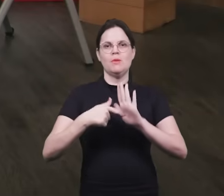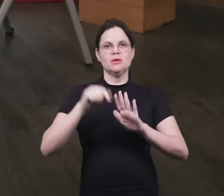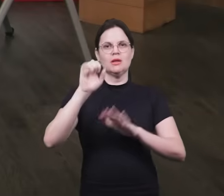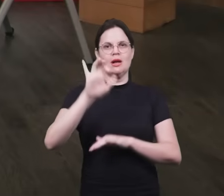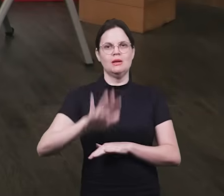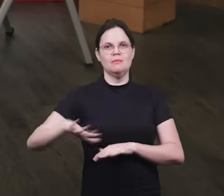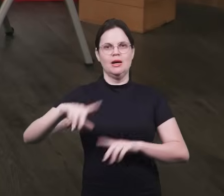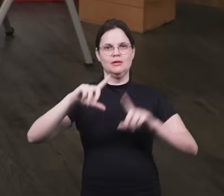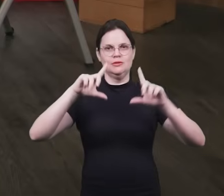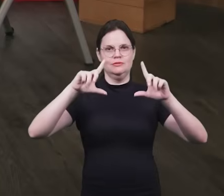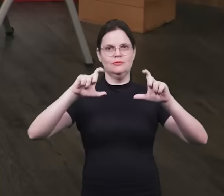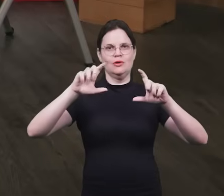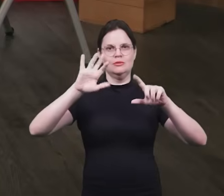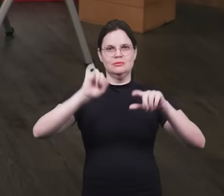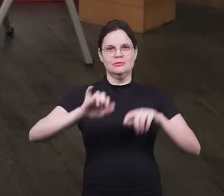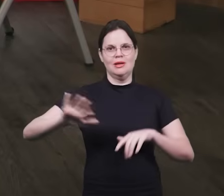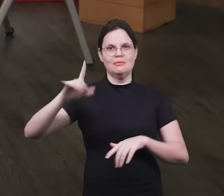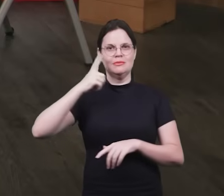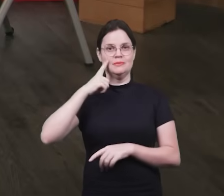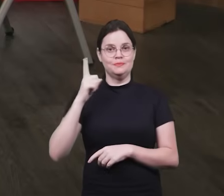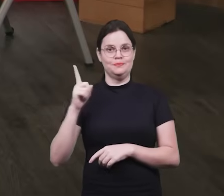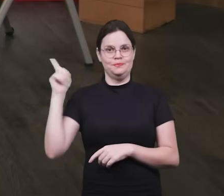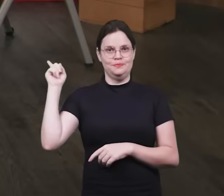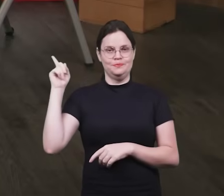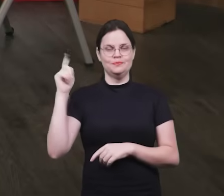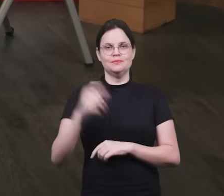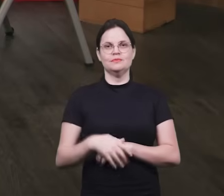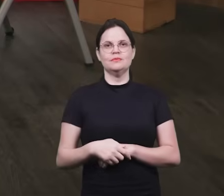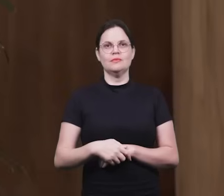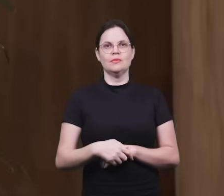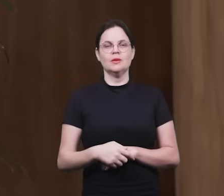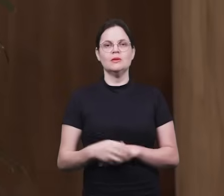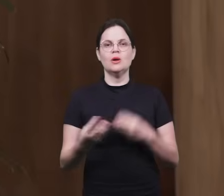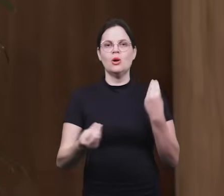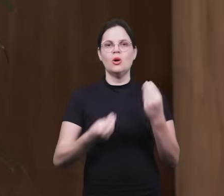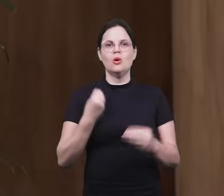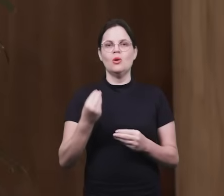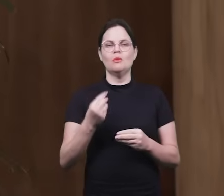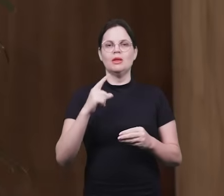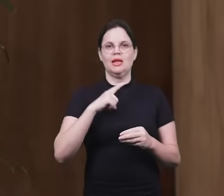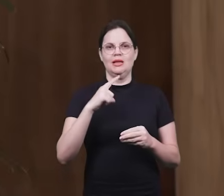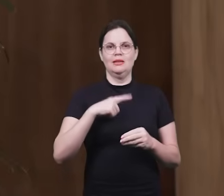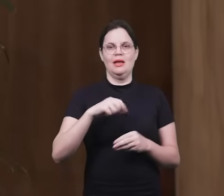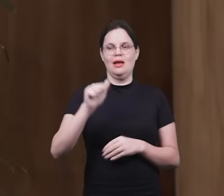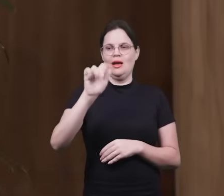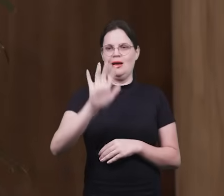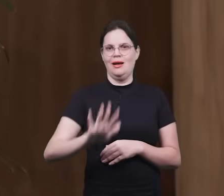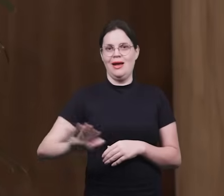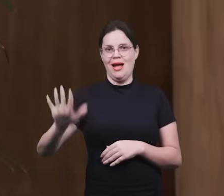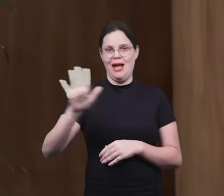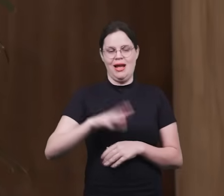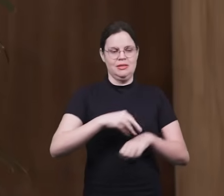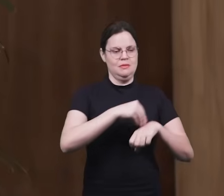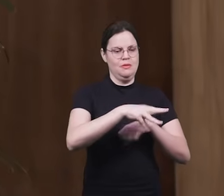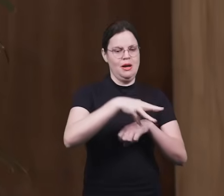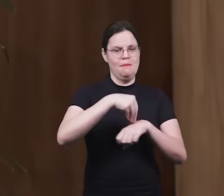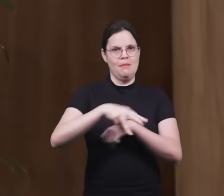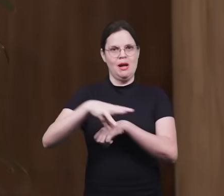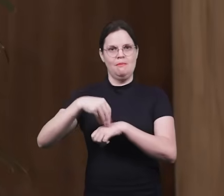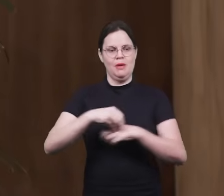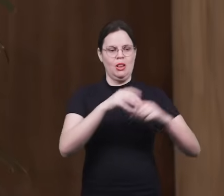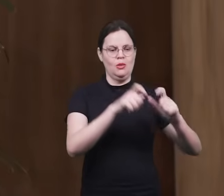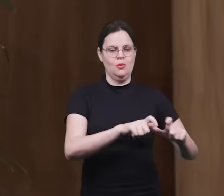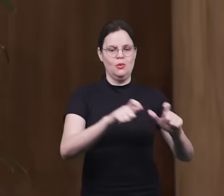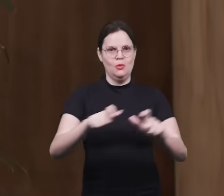7 cartas às igrejas da Ásia, que mostram para nós aquilo que o Senhor foi operando ao longo da história